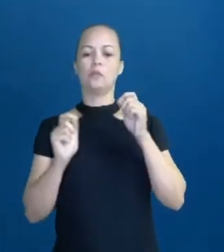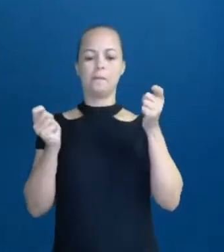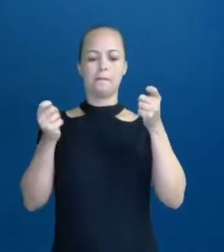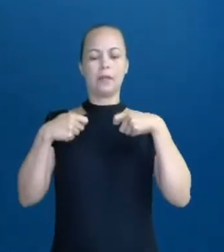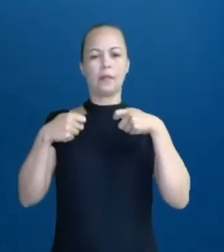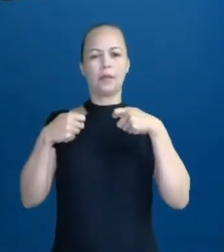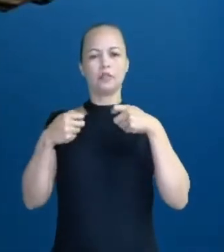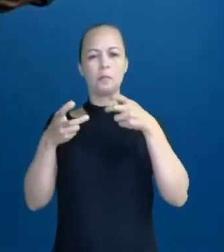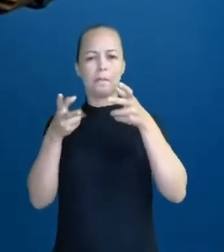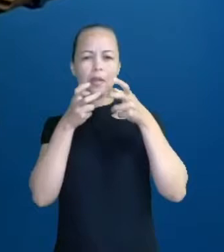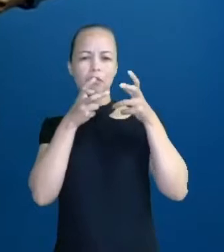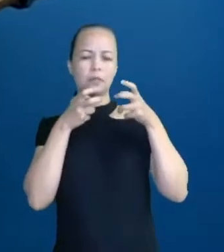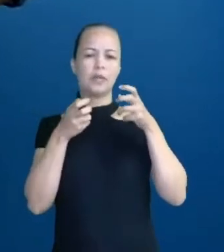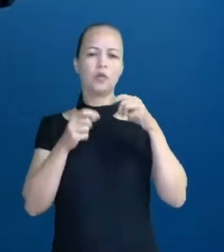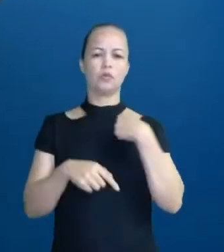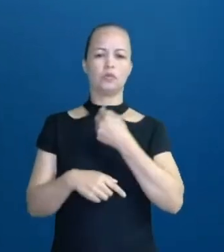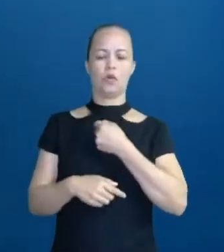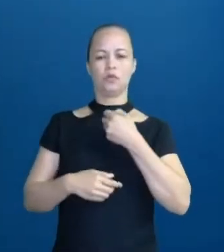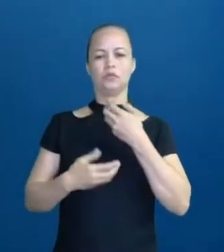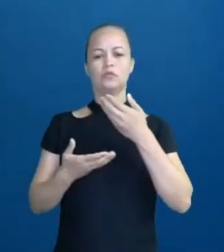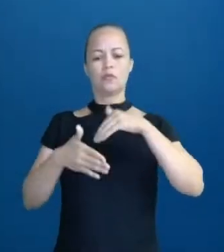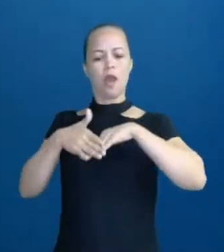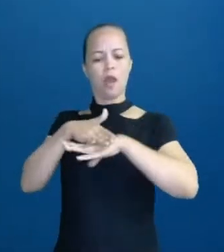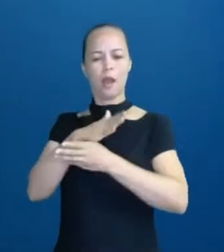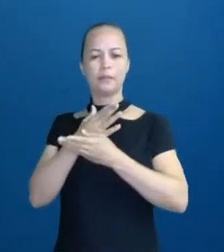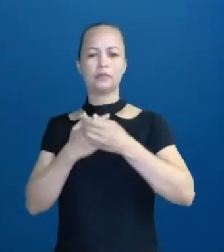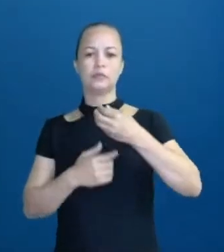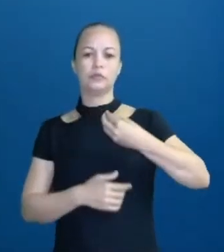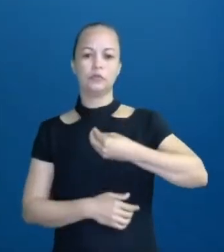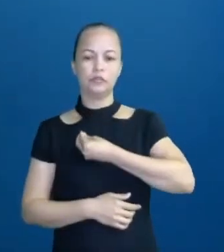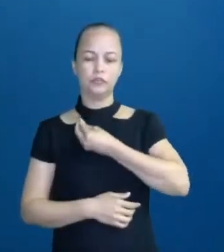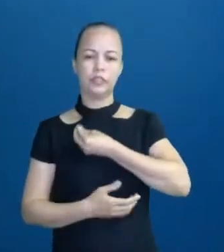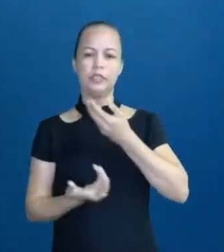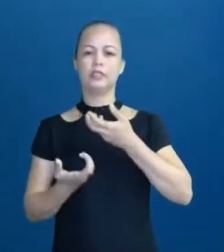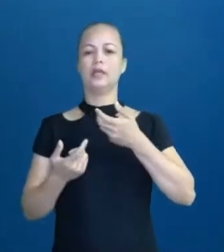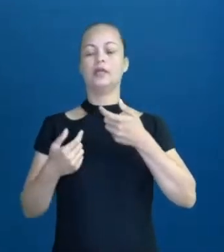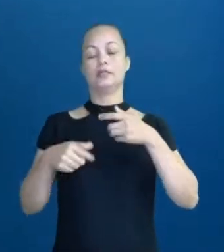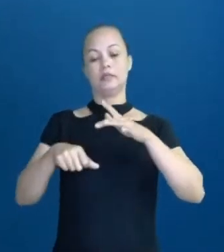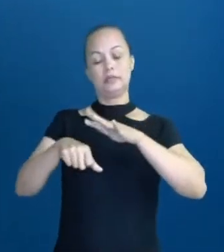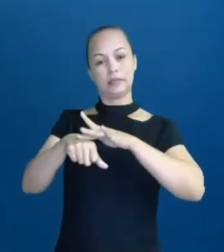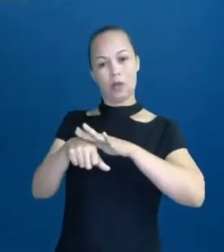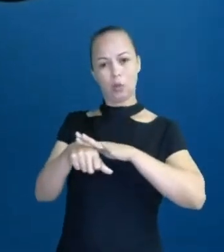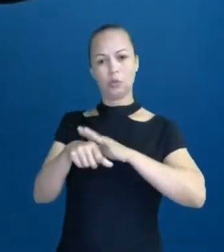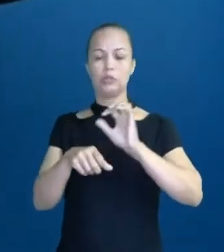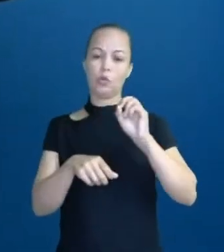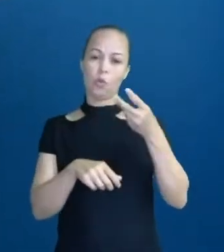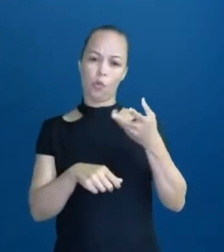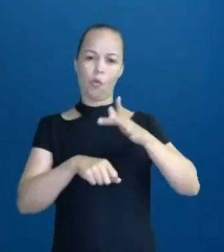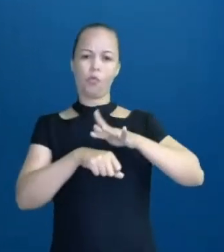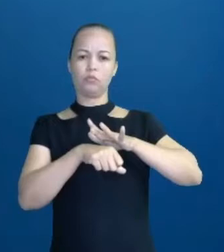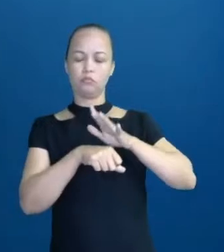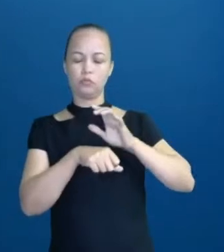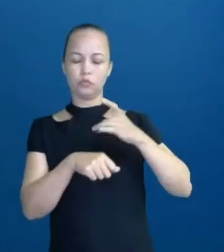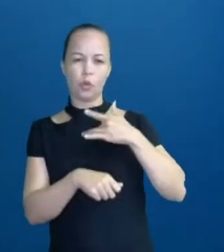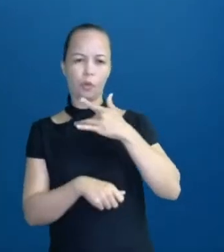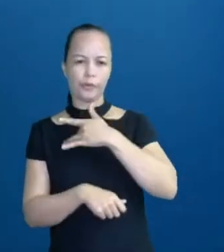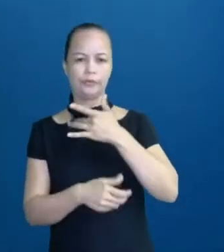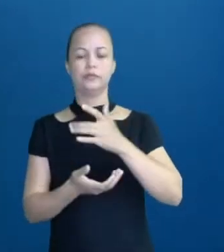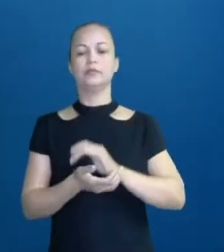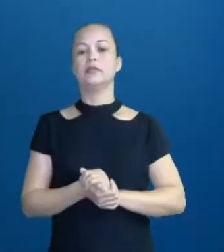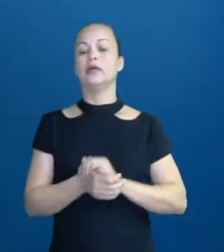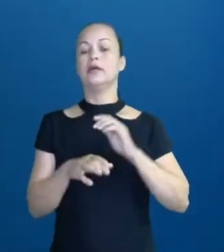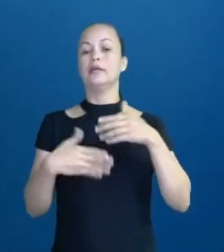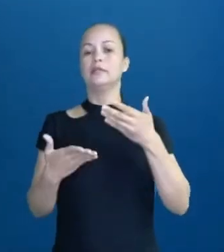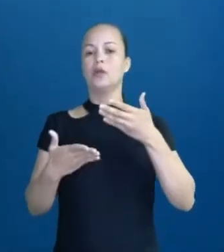entre os nossos hábitos de vida e as condições de saúde ou doença. Nós iremos perceber que, de acordo com